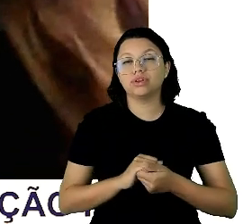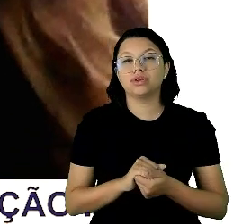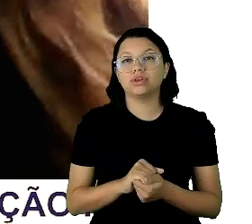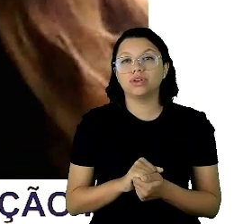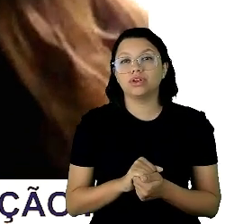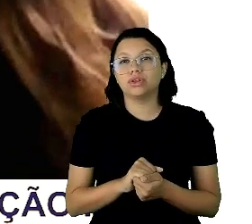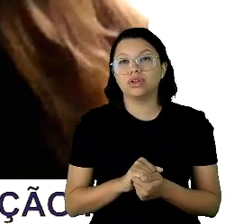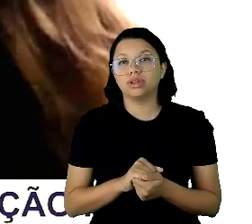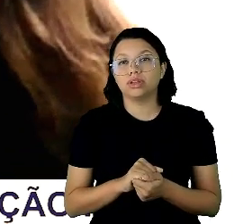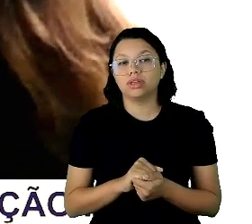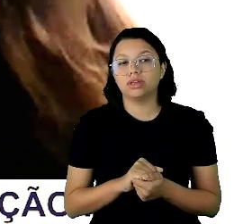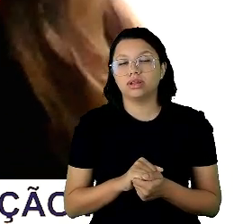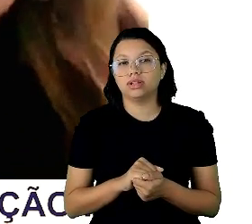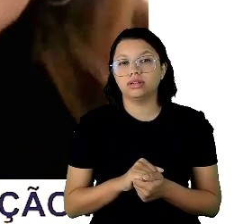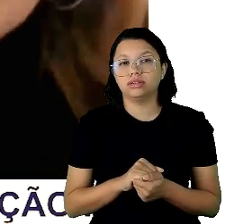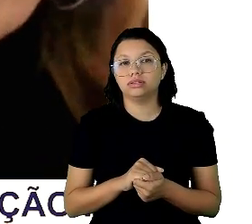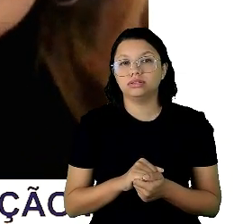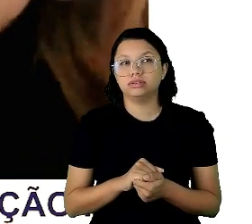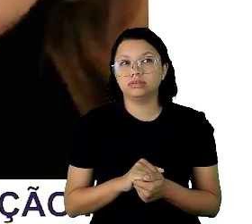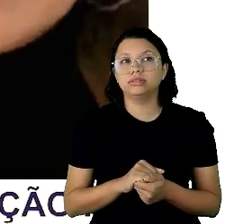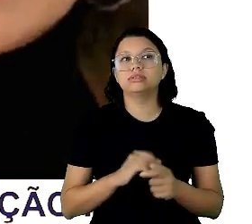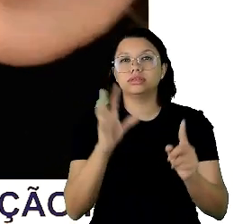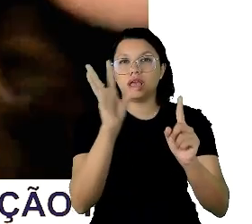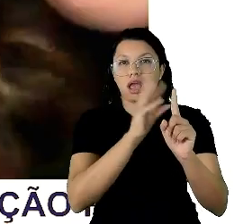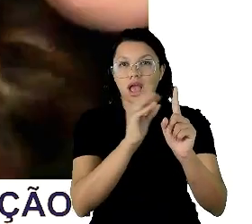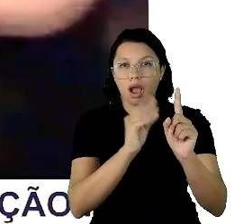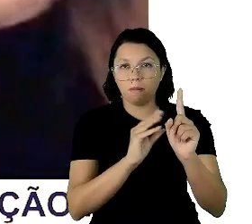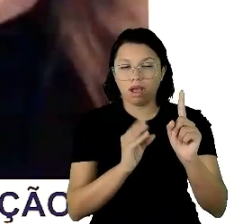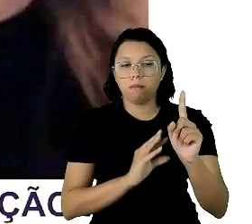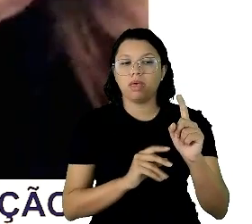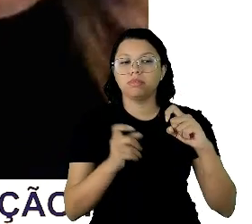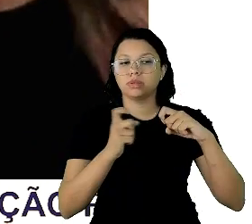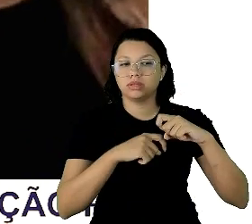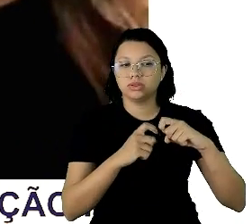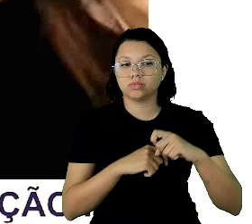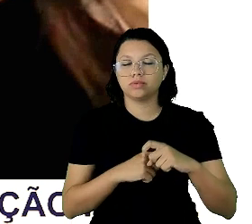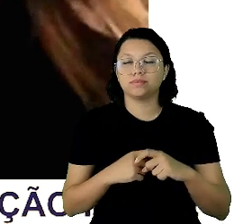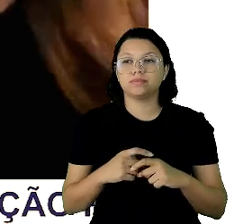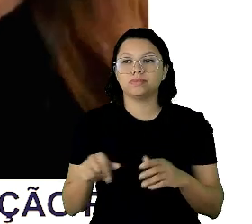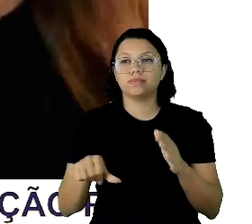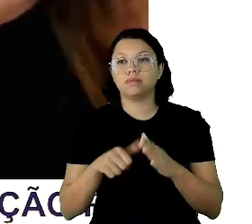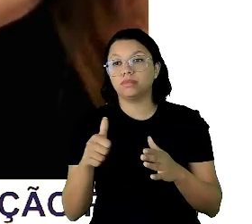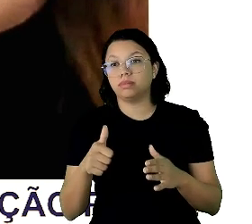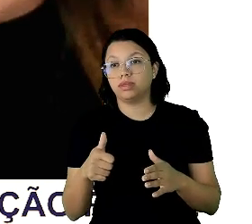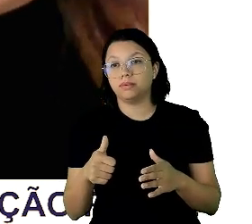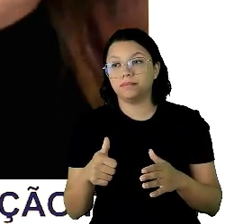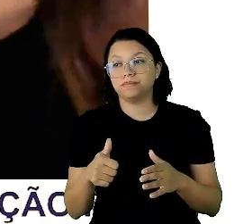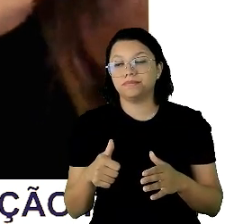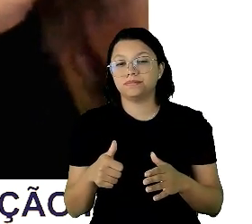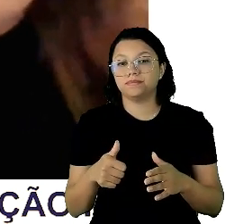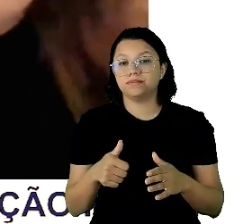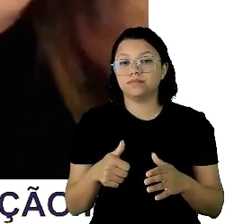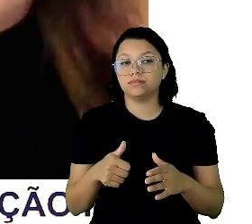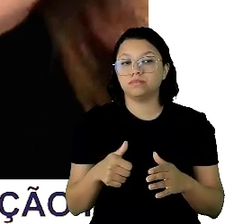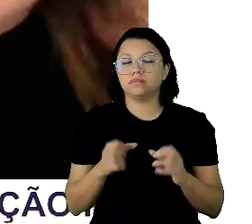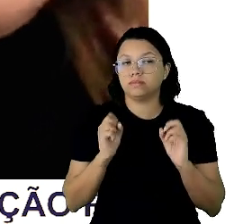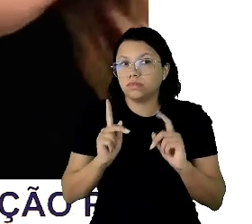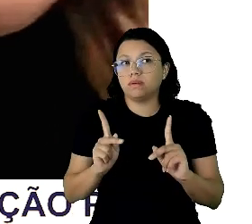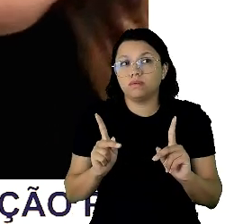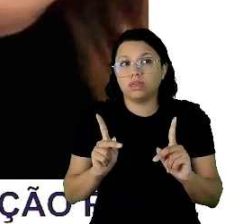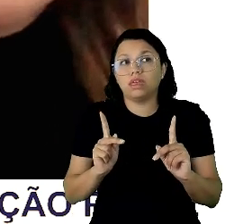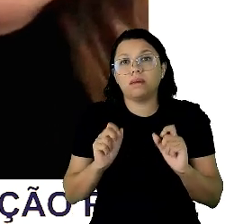essa importunação sexual, primeiro que você, tudo bem, você pode ir para a rua com o seu alfinete de